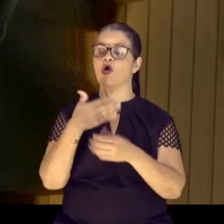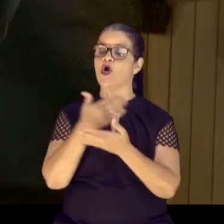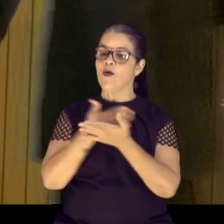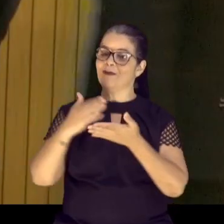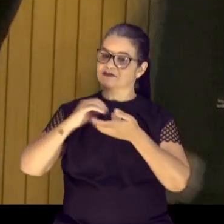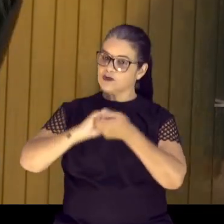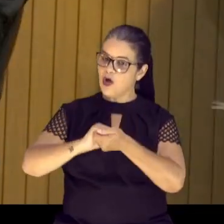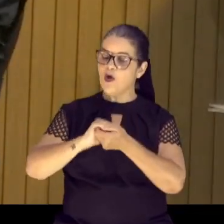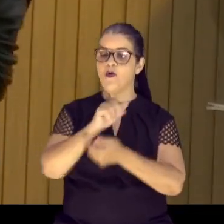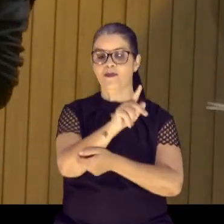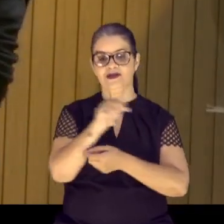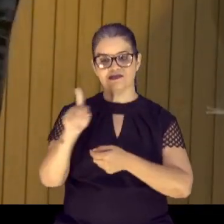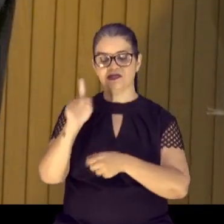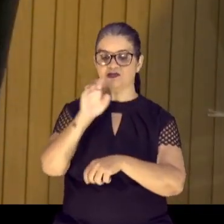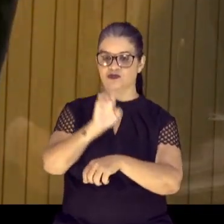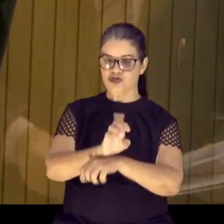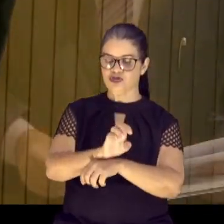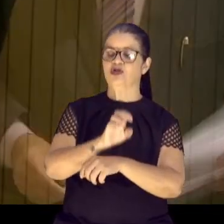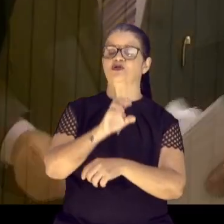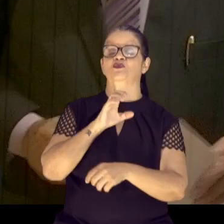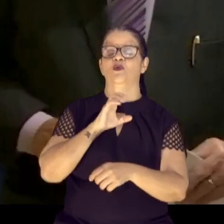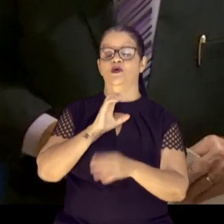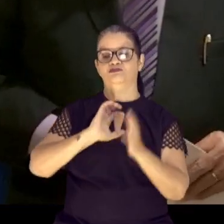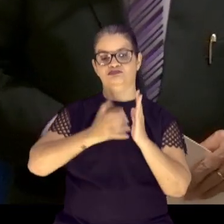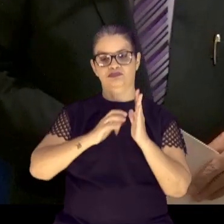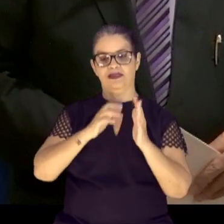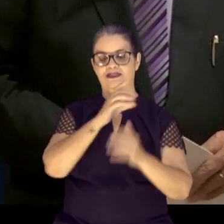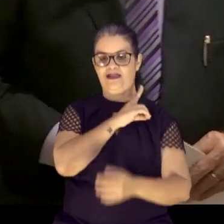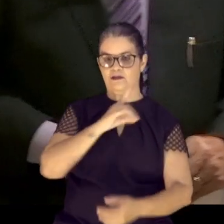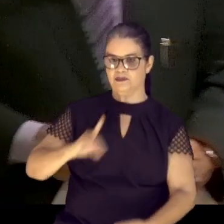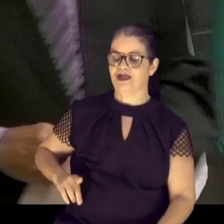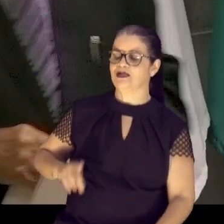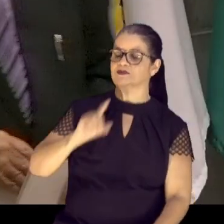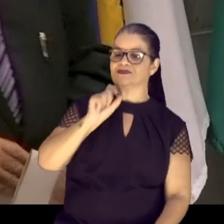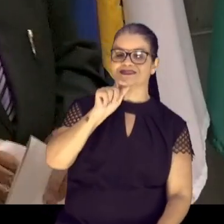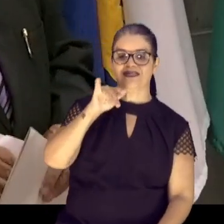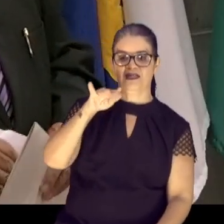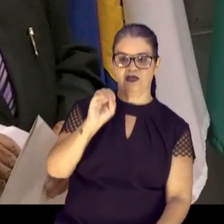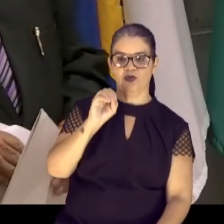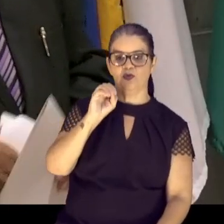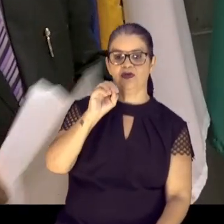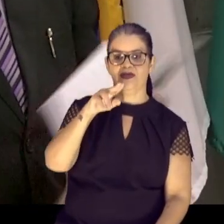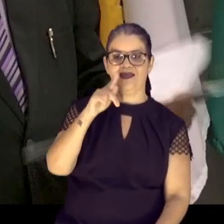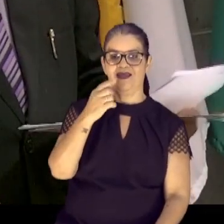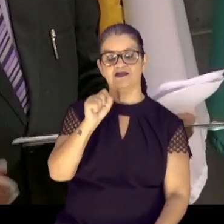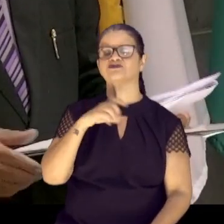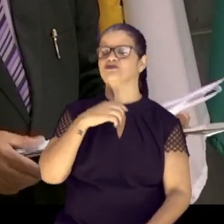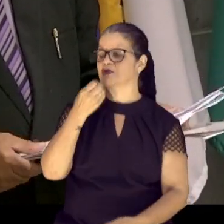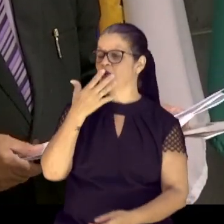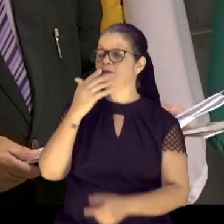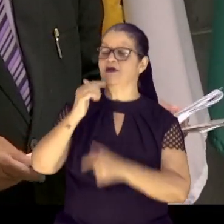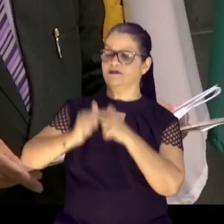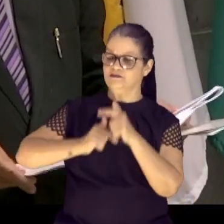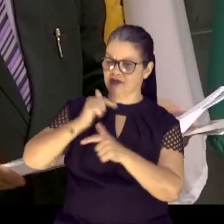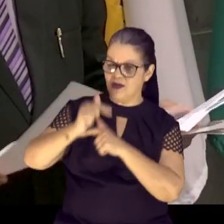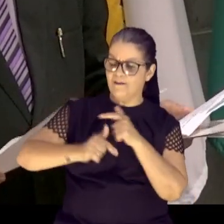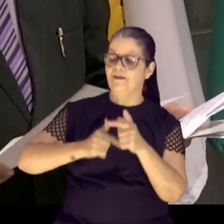o presidente estadual do partido, o deputado Sileno Guedes, que tão bem vem conduzindo os rumos do